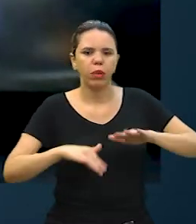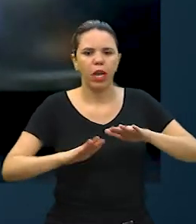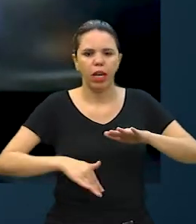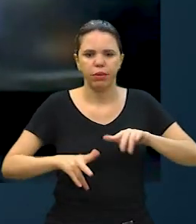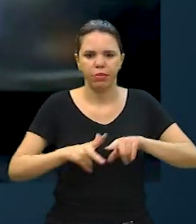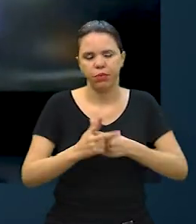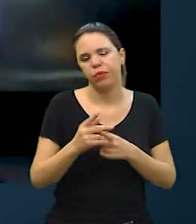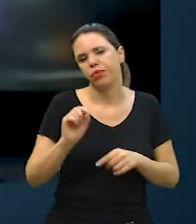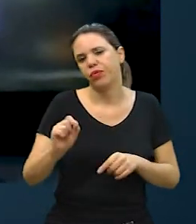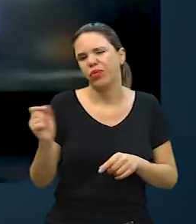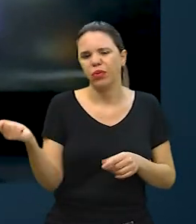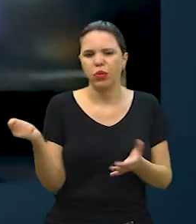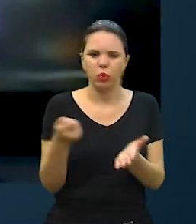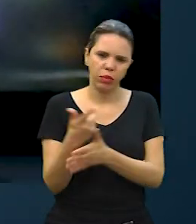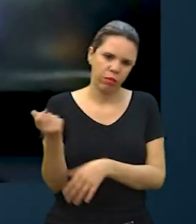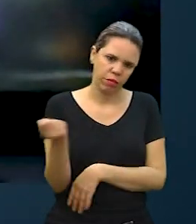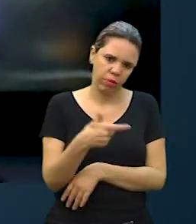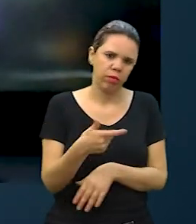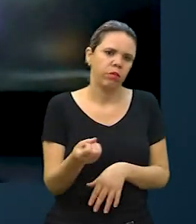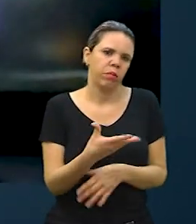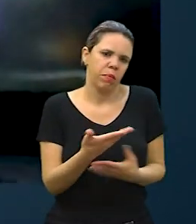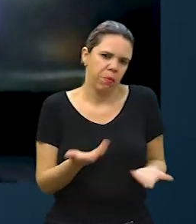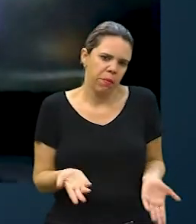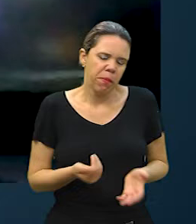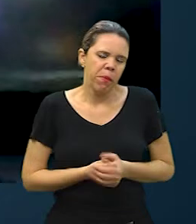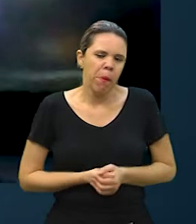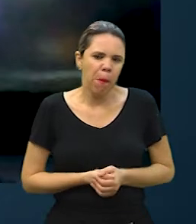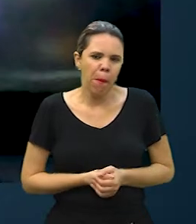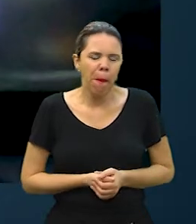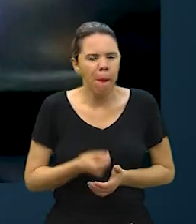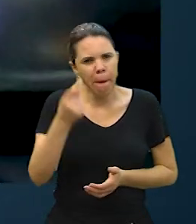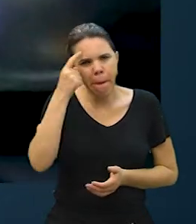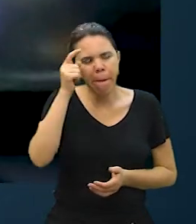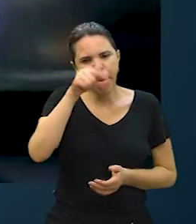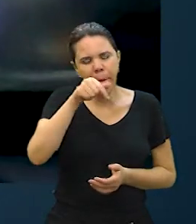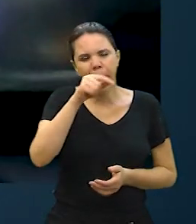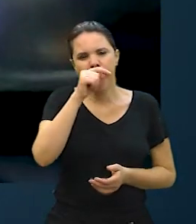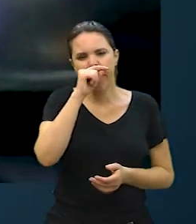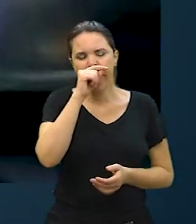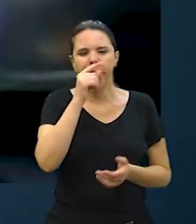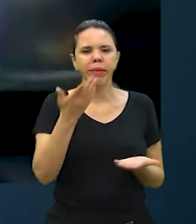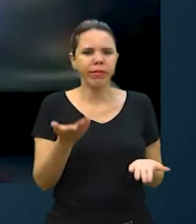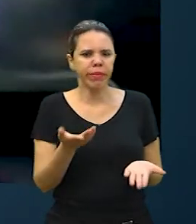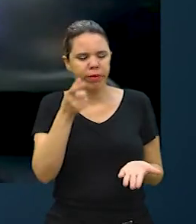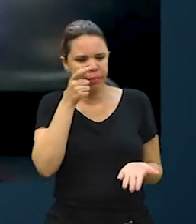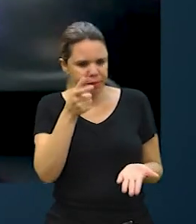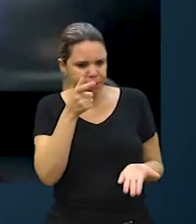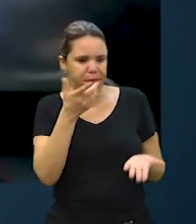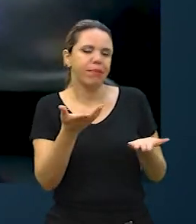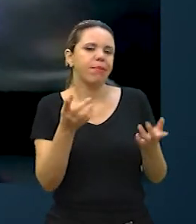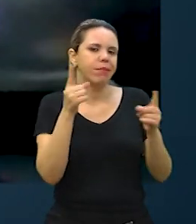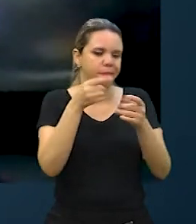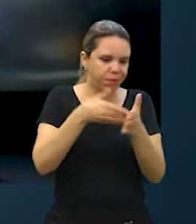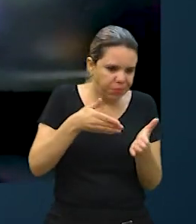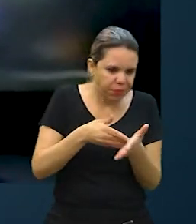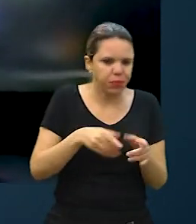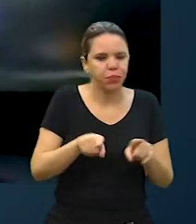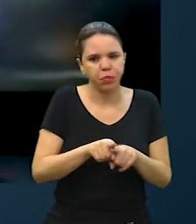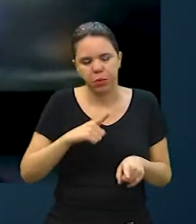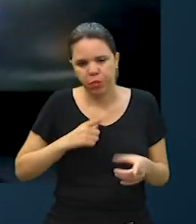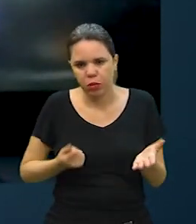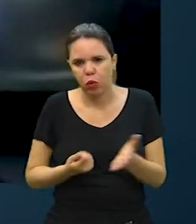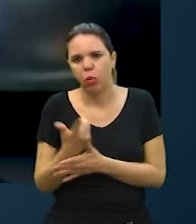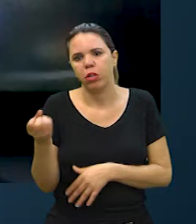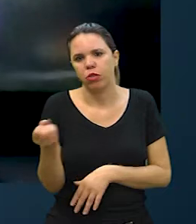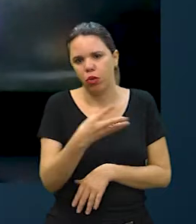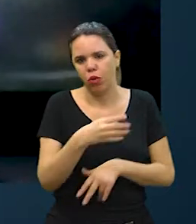era muito mais barato do que comprar uma nova. E, pensando nisso, vendo a dificuldade que eu também